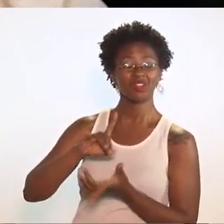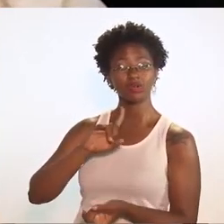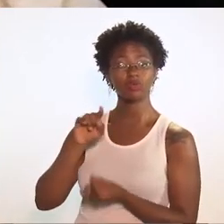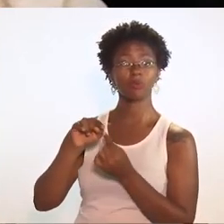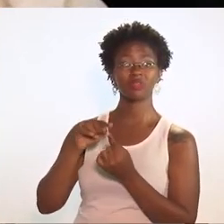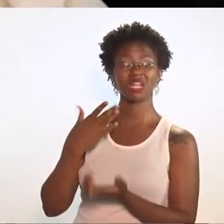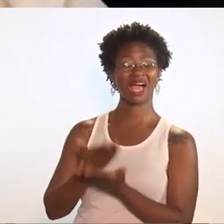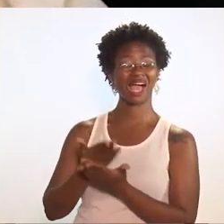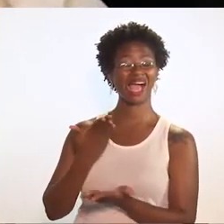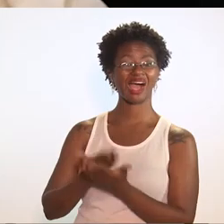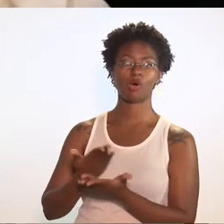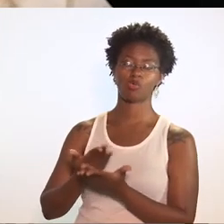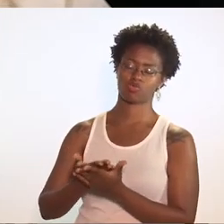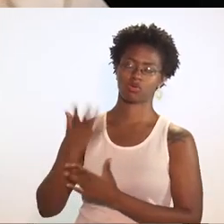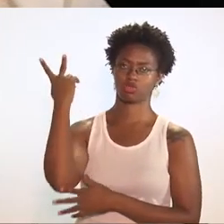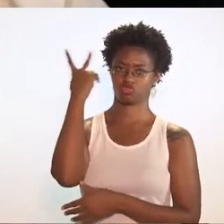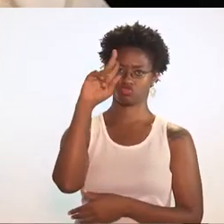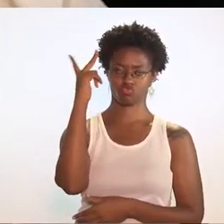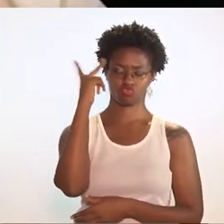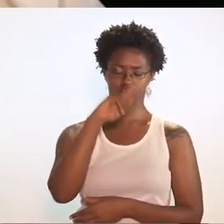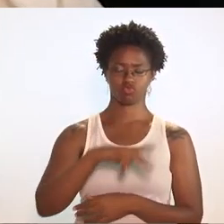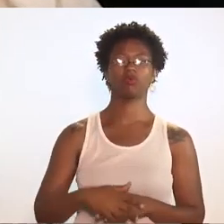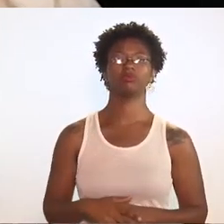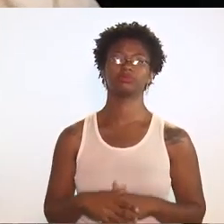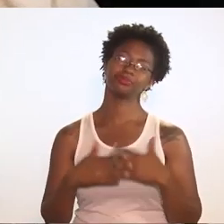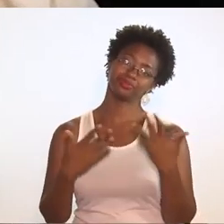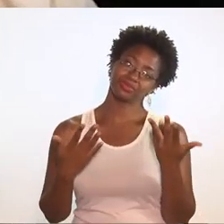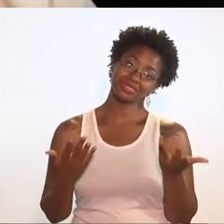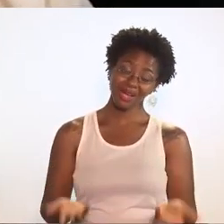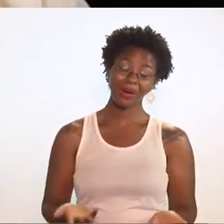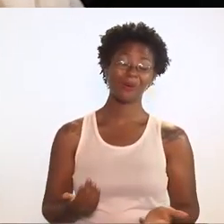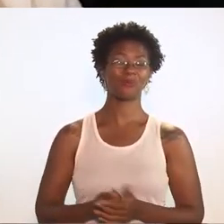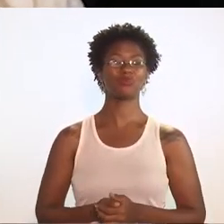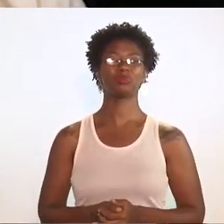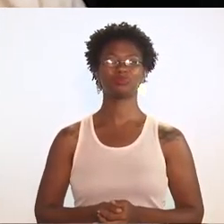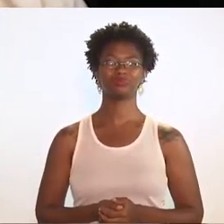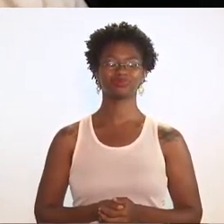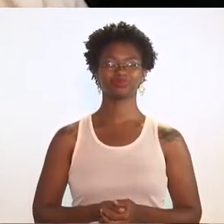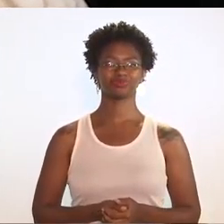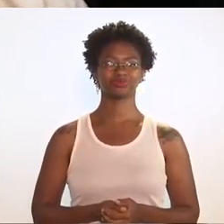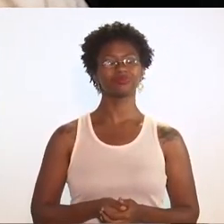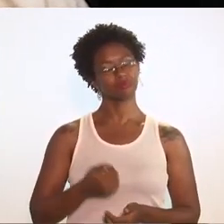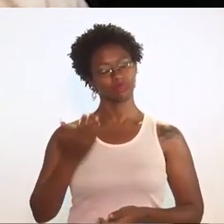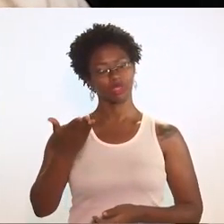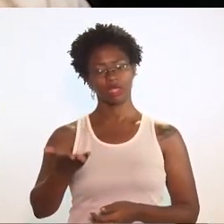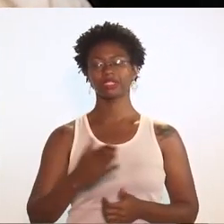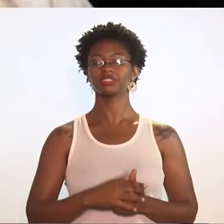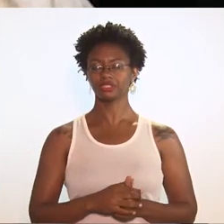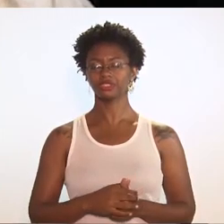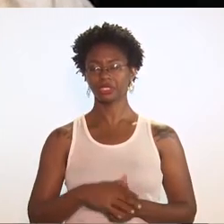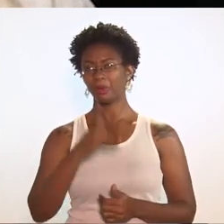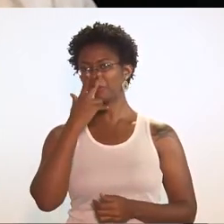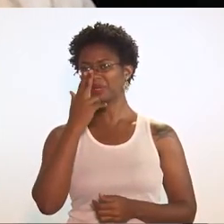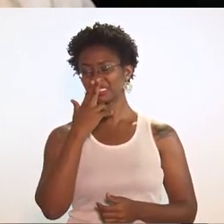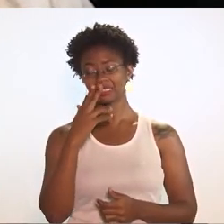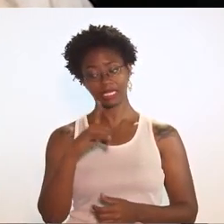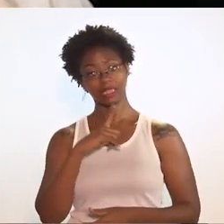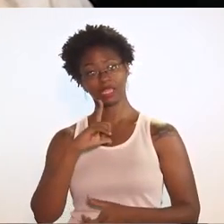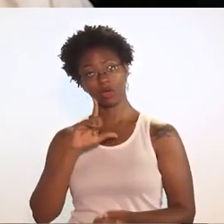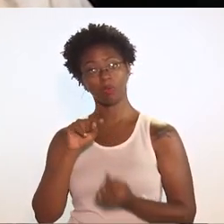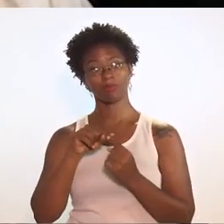histórias e memórias e fatos importantíssimos, né? Eu costumo dizer que algumas letras de músicas